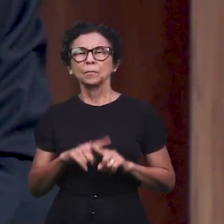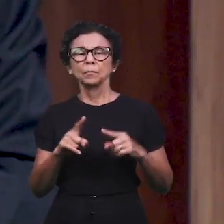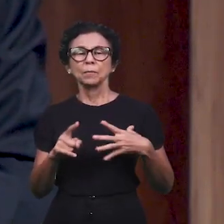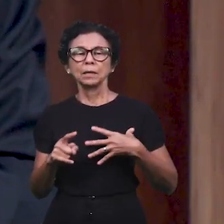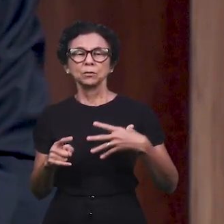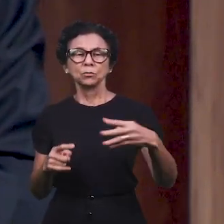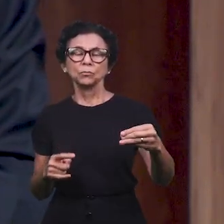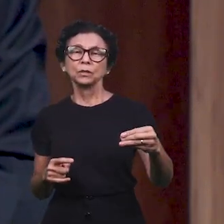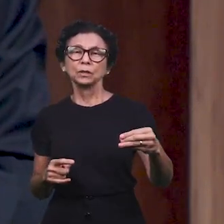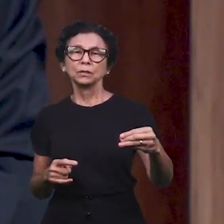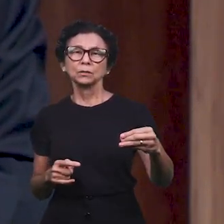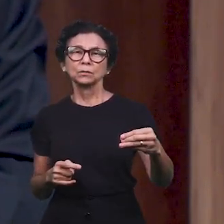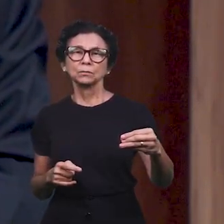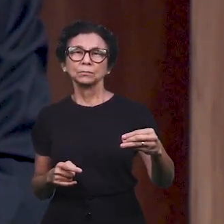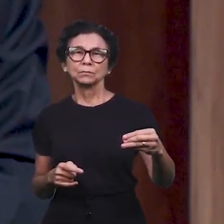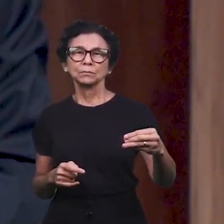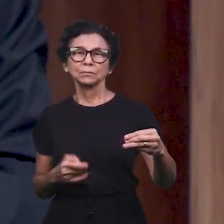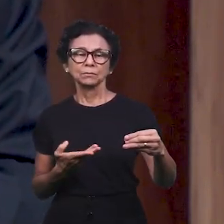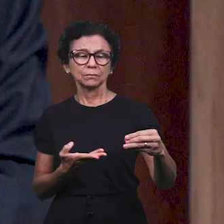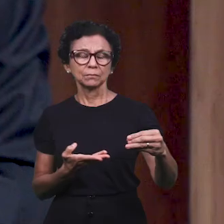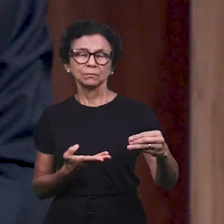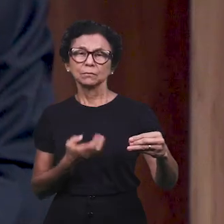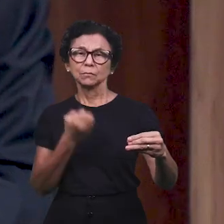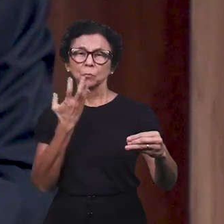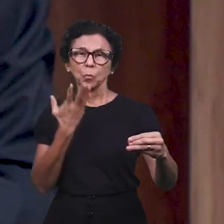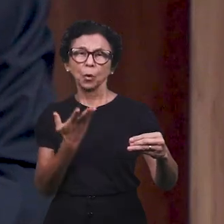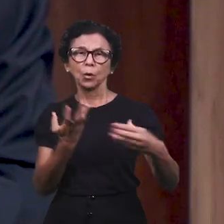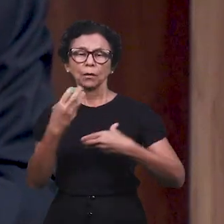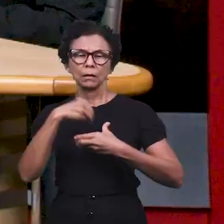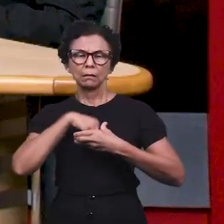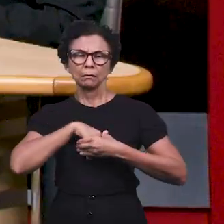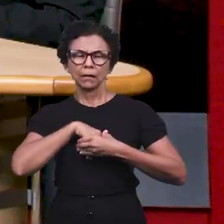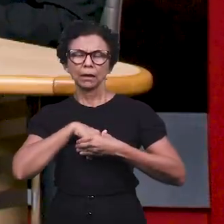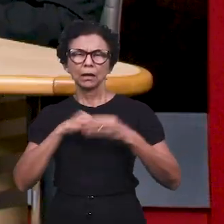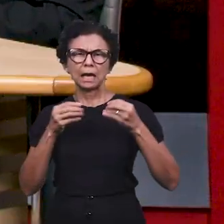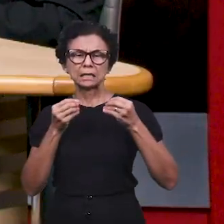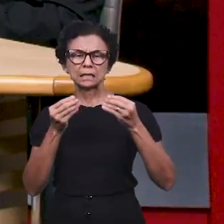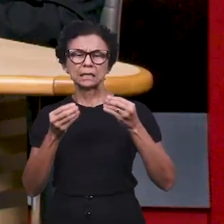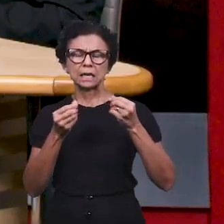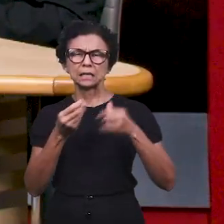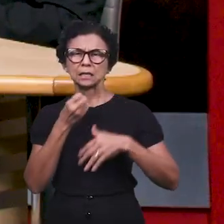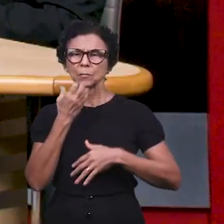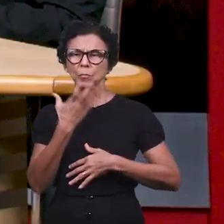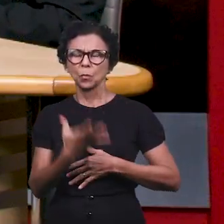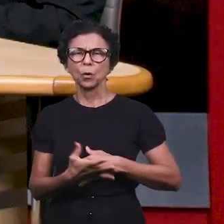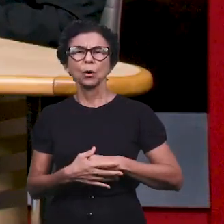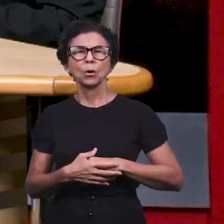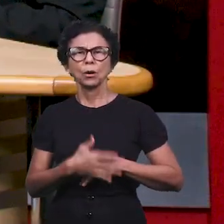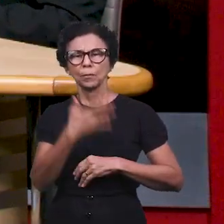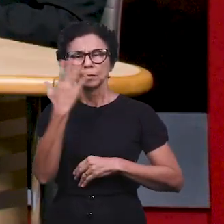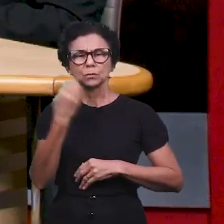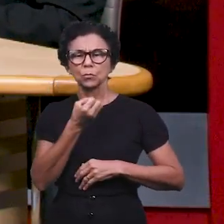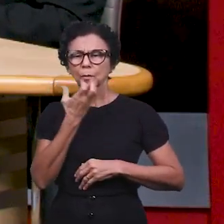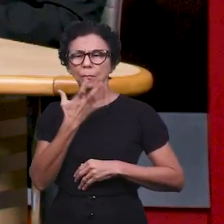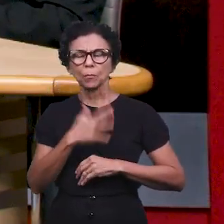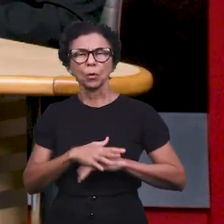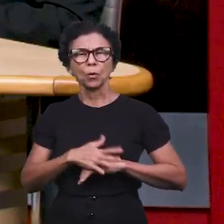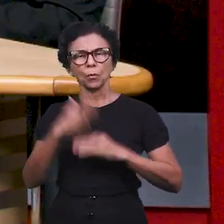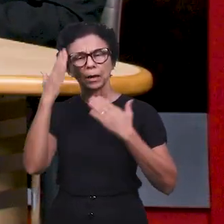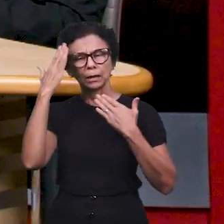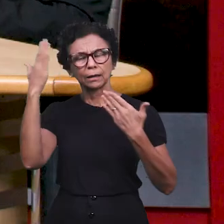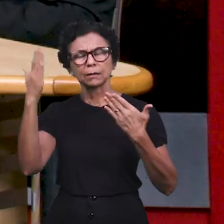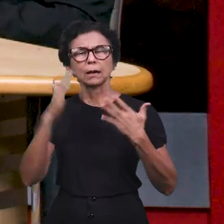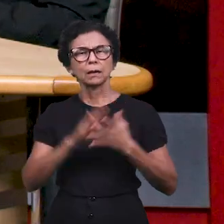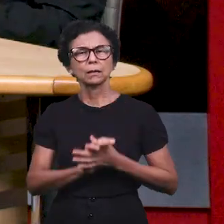quando adulto, consegue recompor. Ele recompõe, porque ele é bom, o menino é bom, de boa índole, é grato.